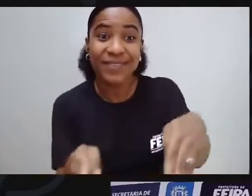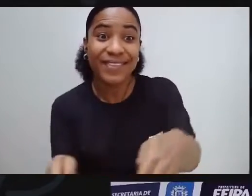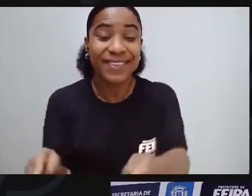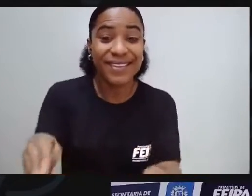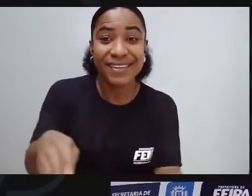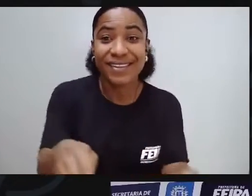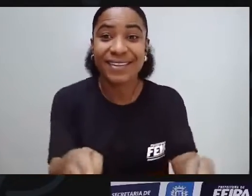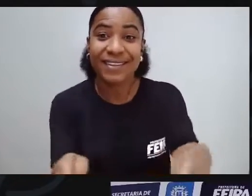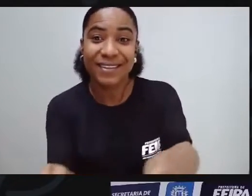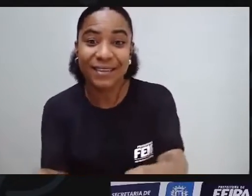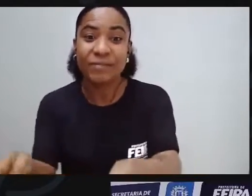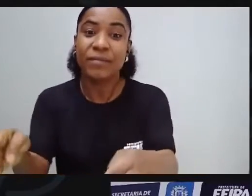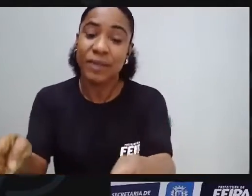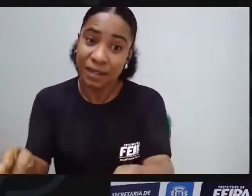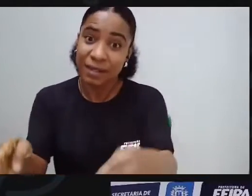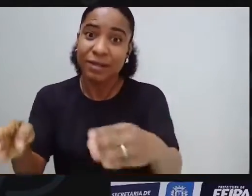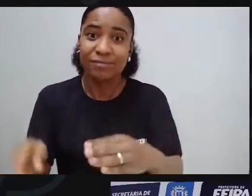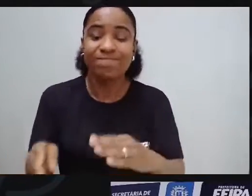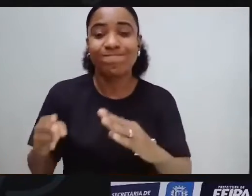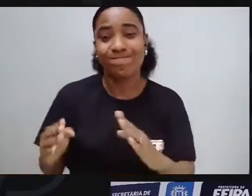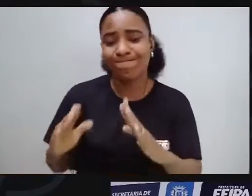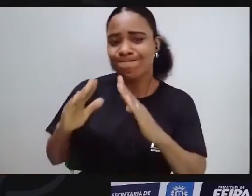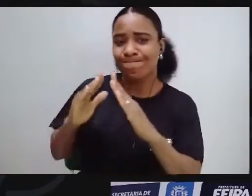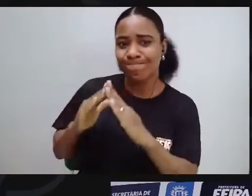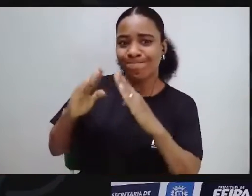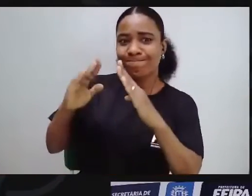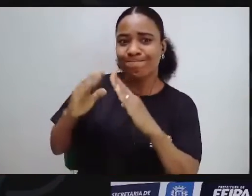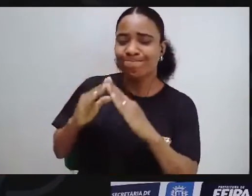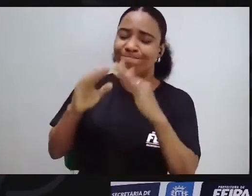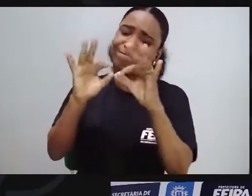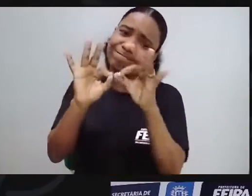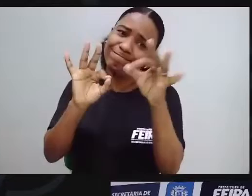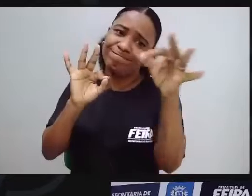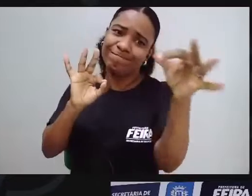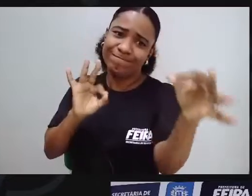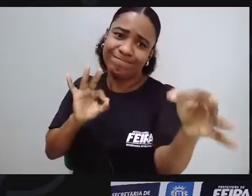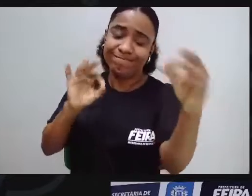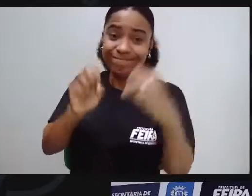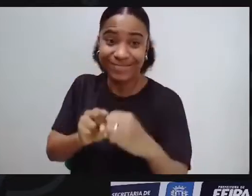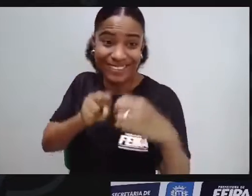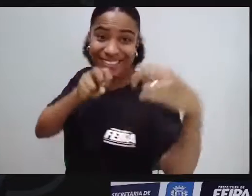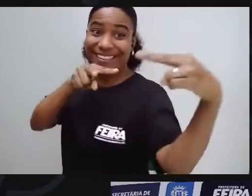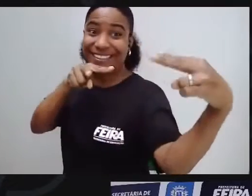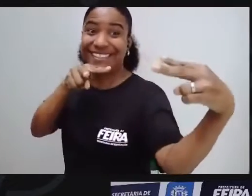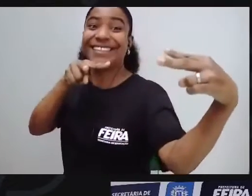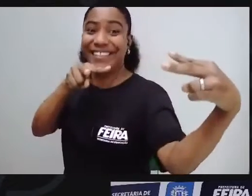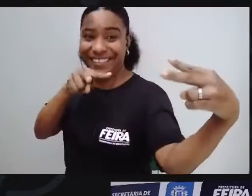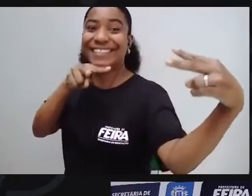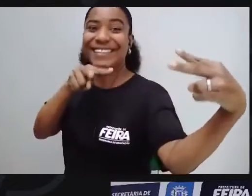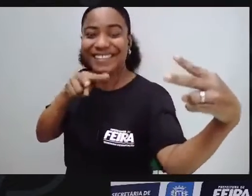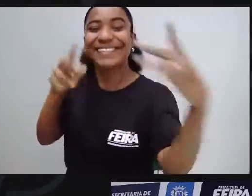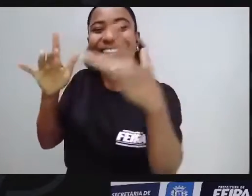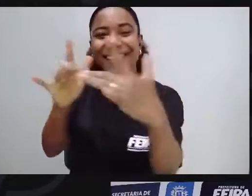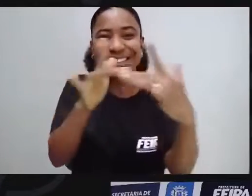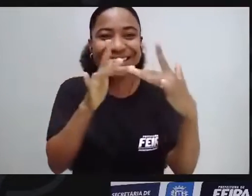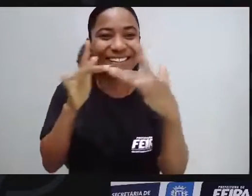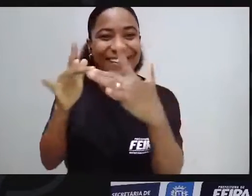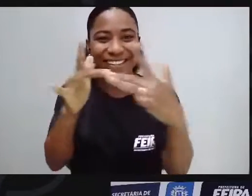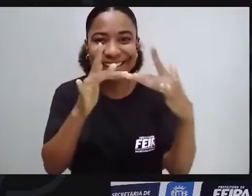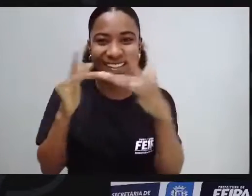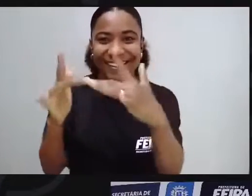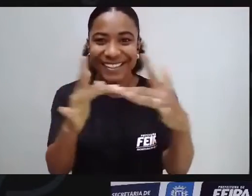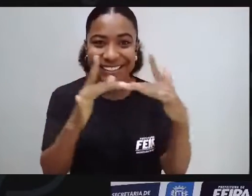mesmo estando longe do bairro Pedro está longe vai